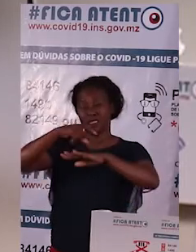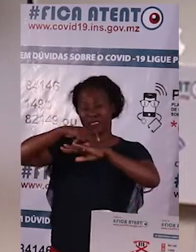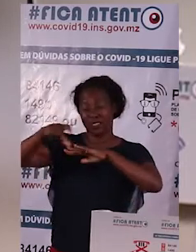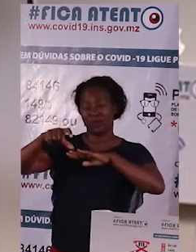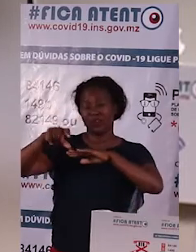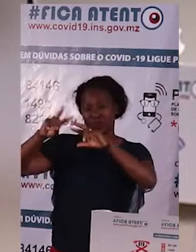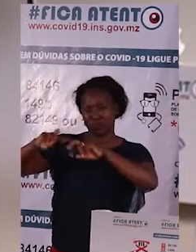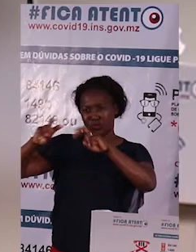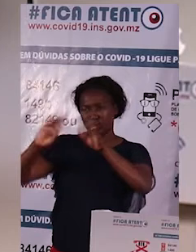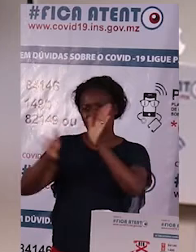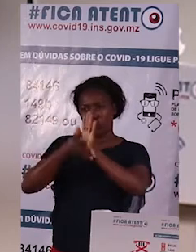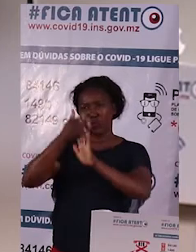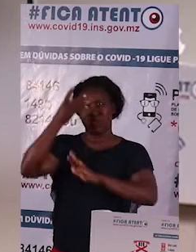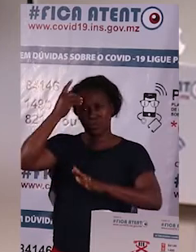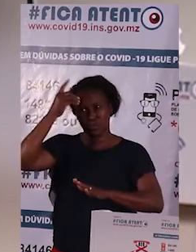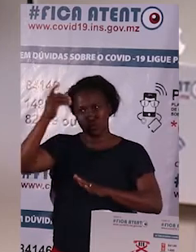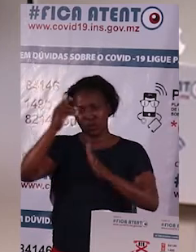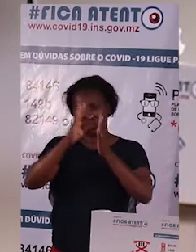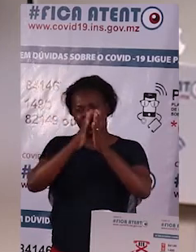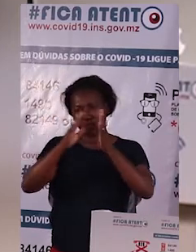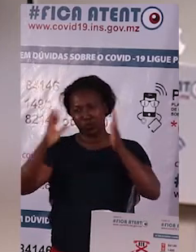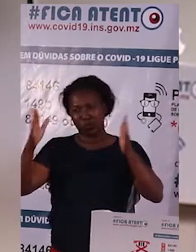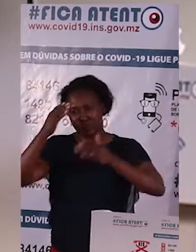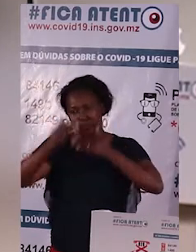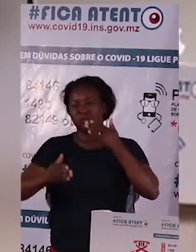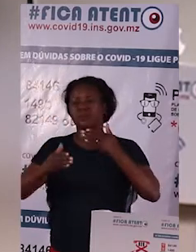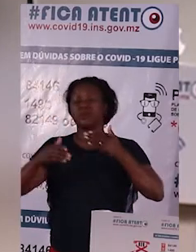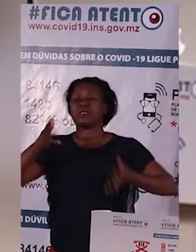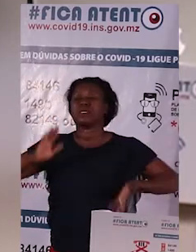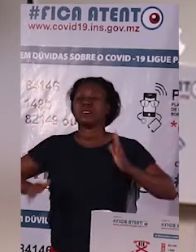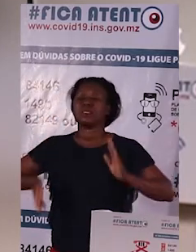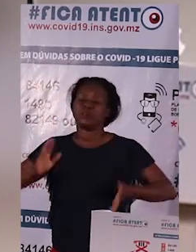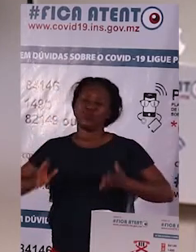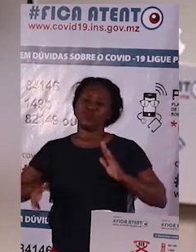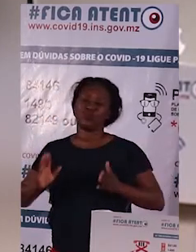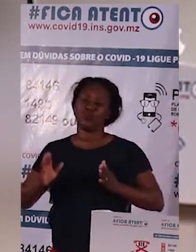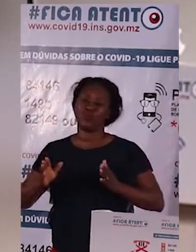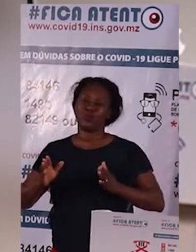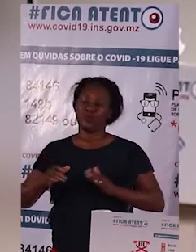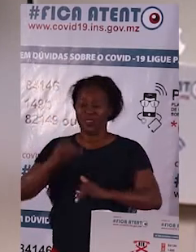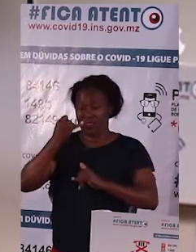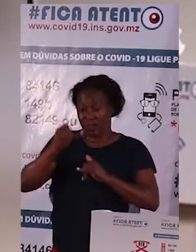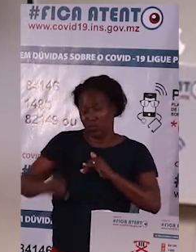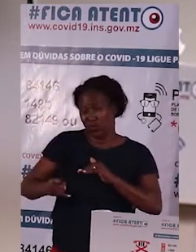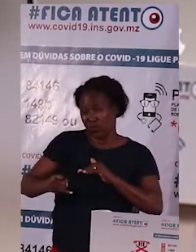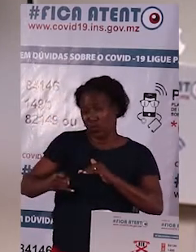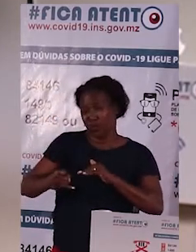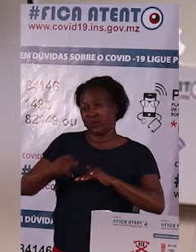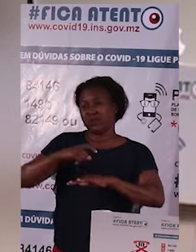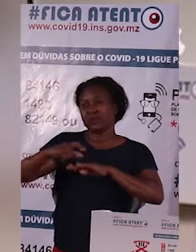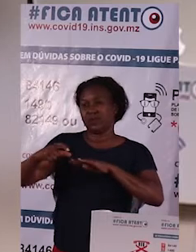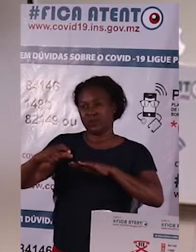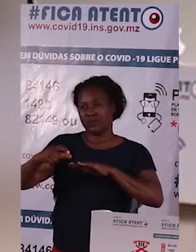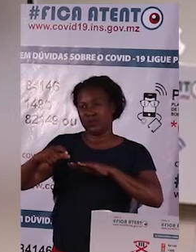domingo e termina no sábado. Portanto, ali nós reportamos a última semana epidemiológica, que é a